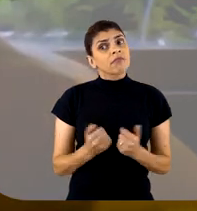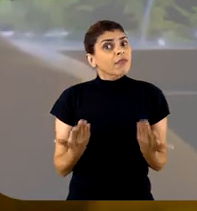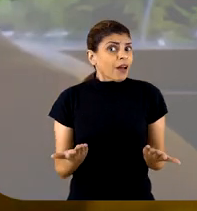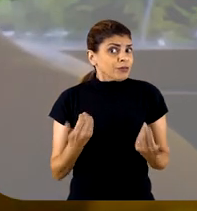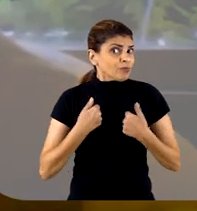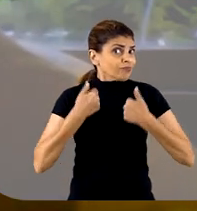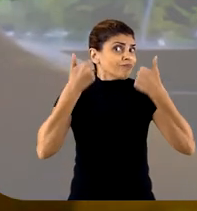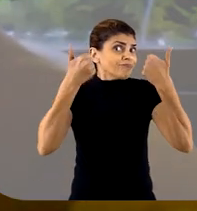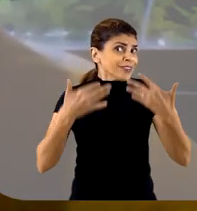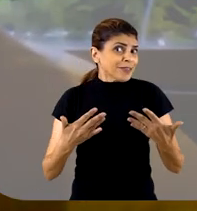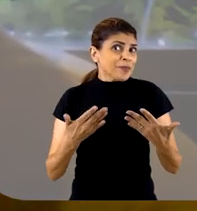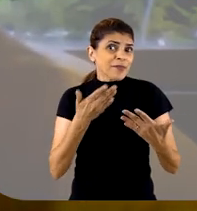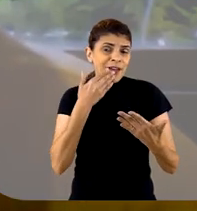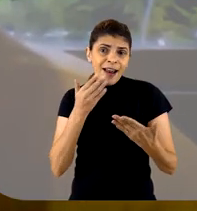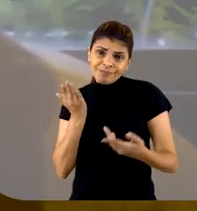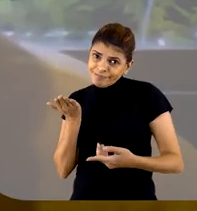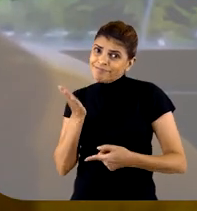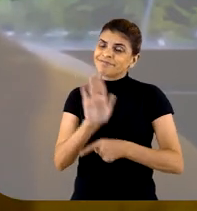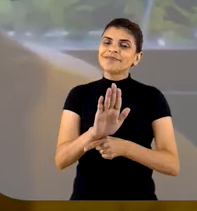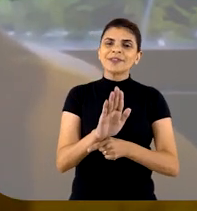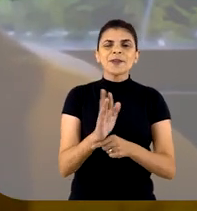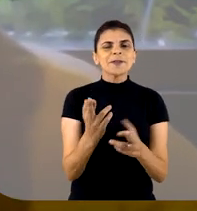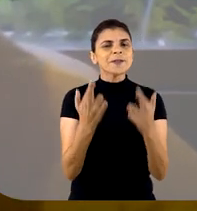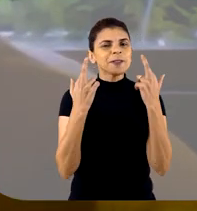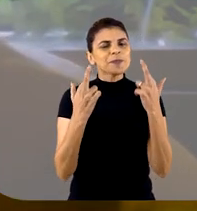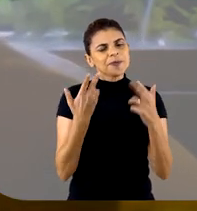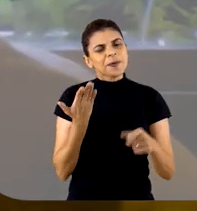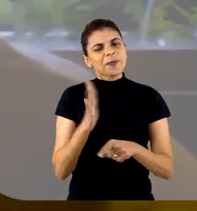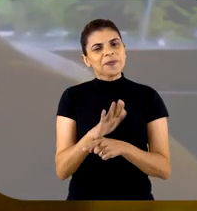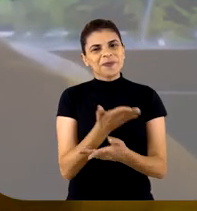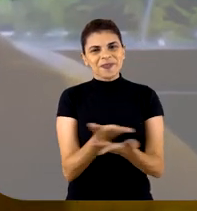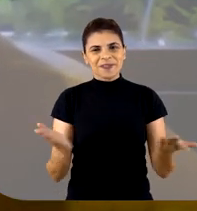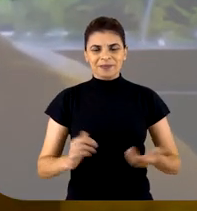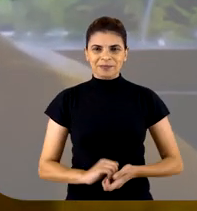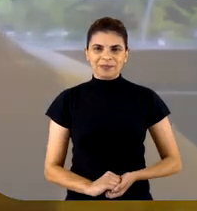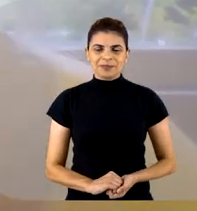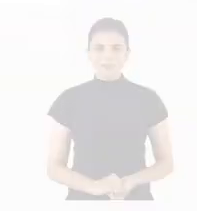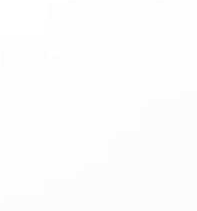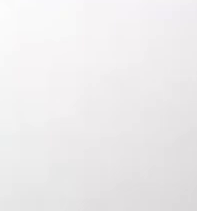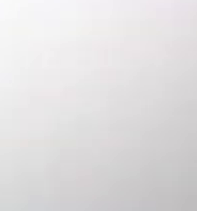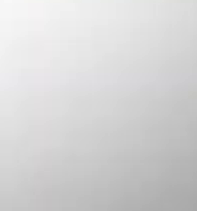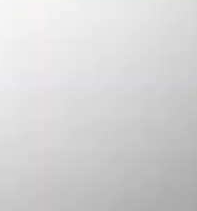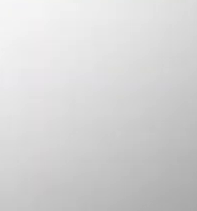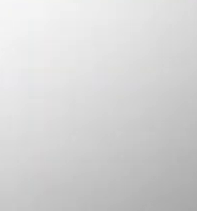acho que é isso que eu tinha a falar e eu espero ter contribuído.